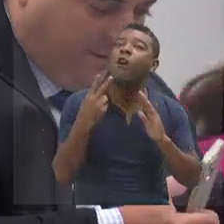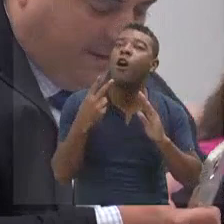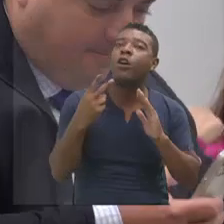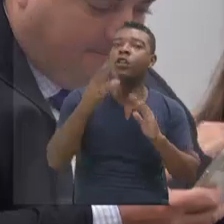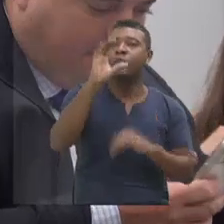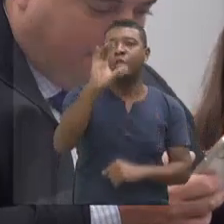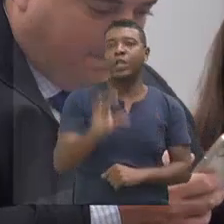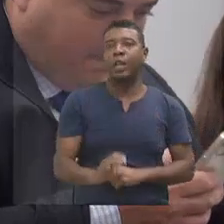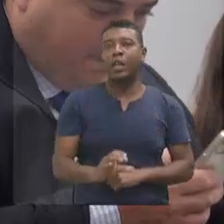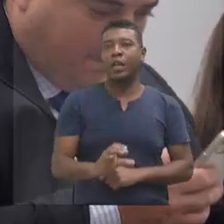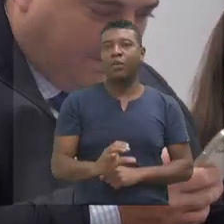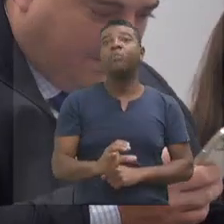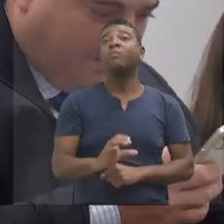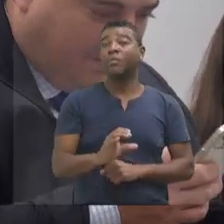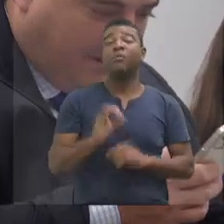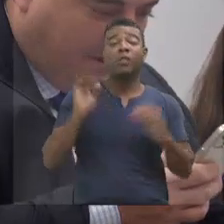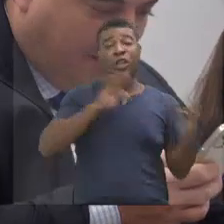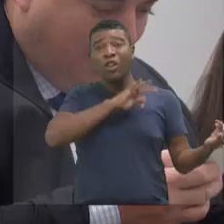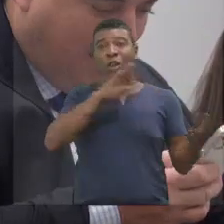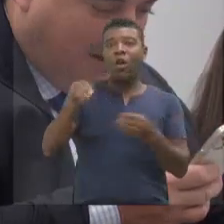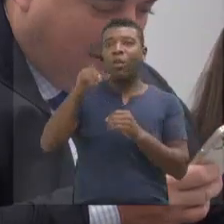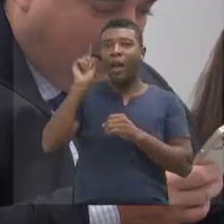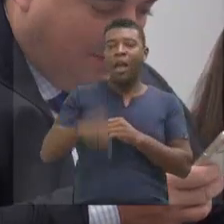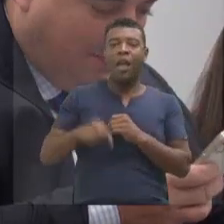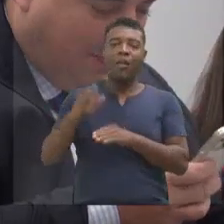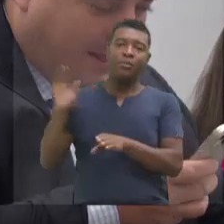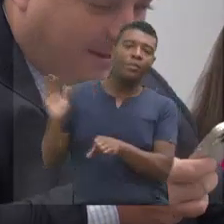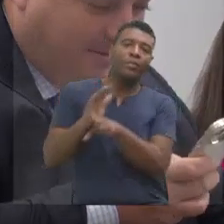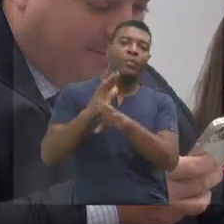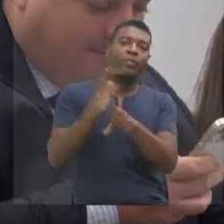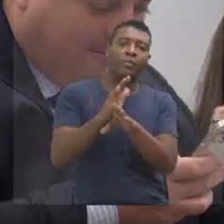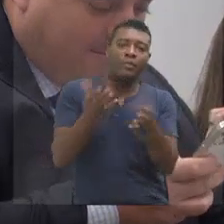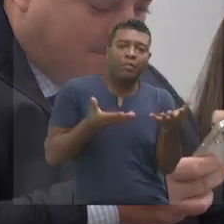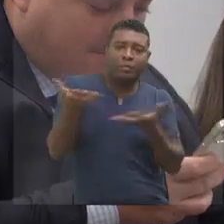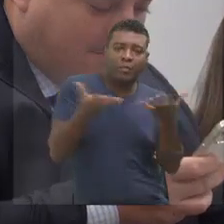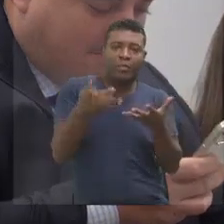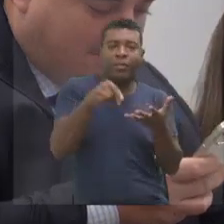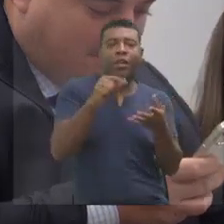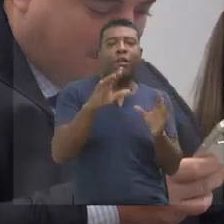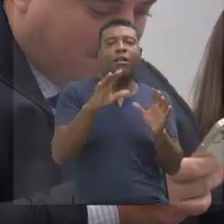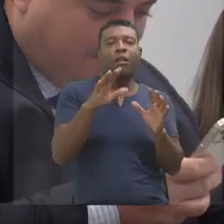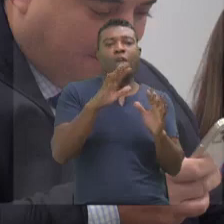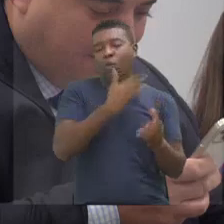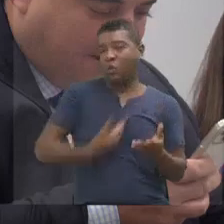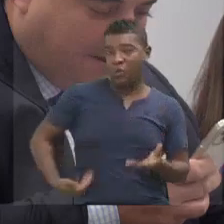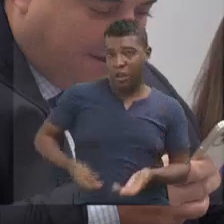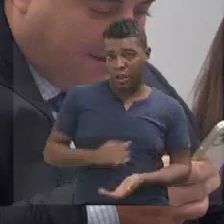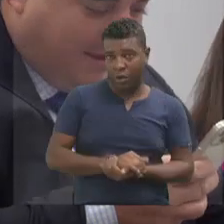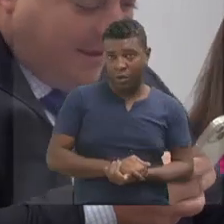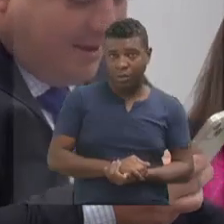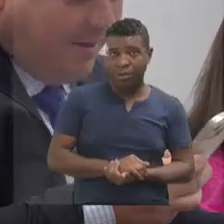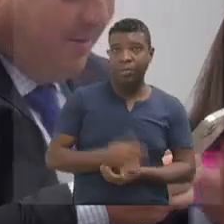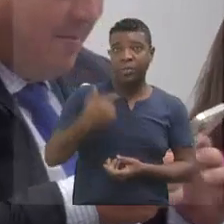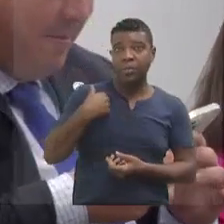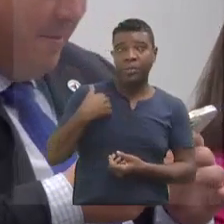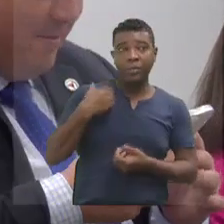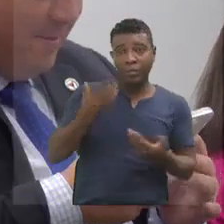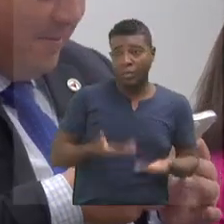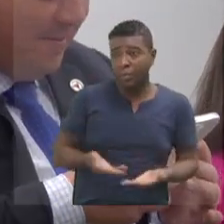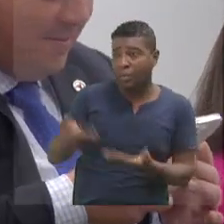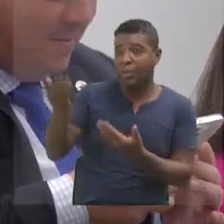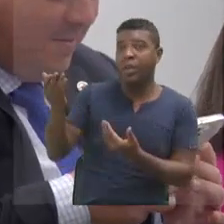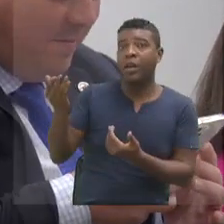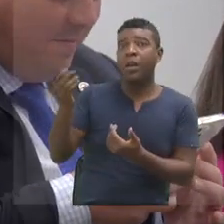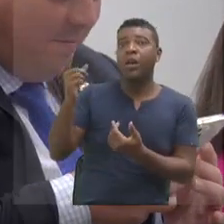por este governo eu me dirijo aqui aos representantes de modo muito especial da cidade de